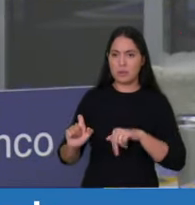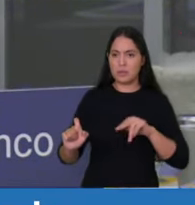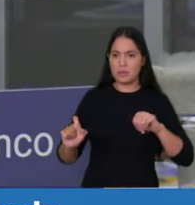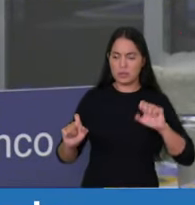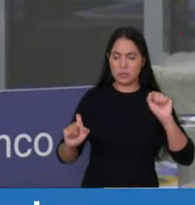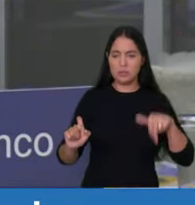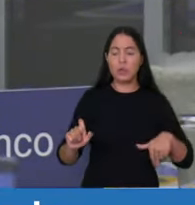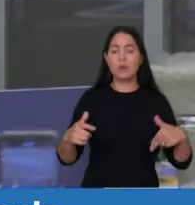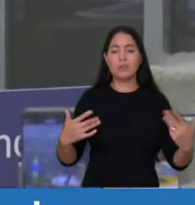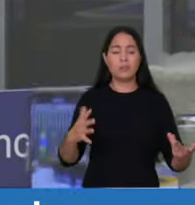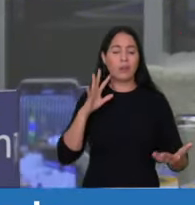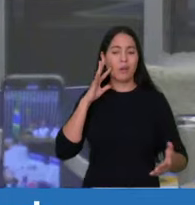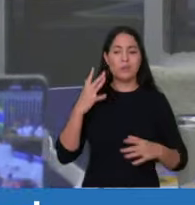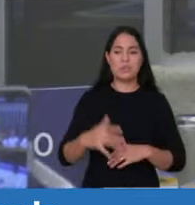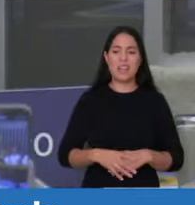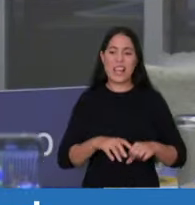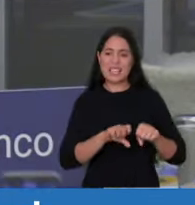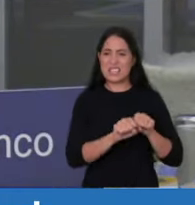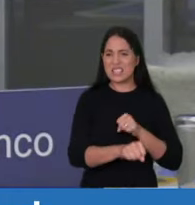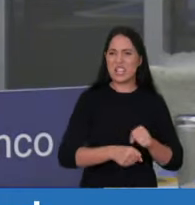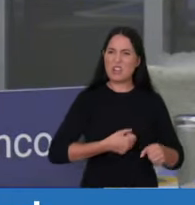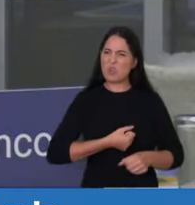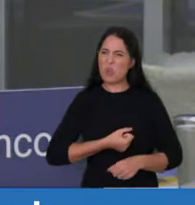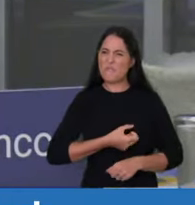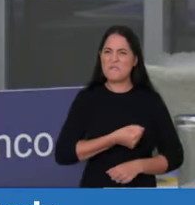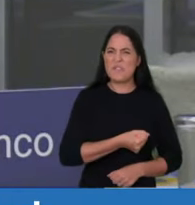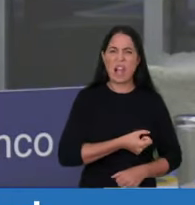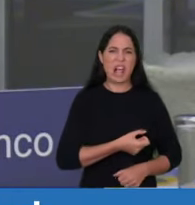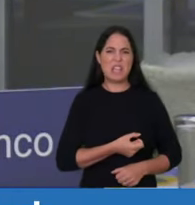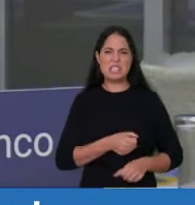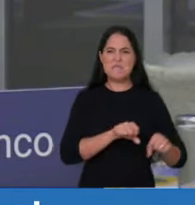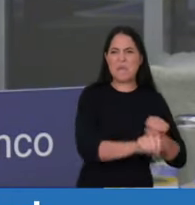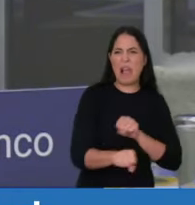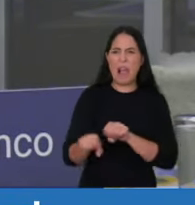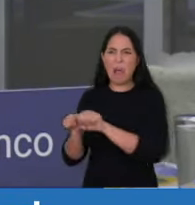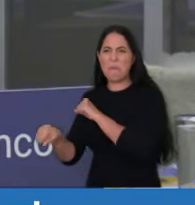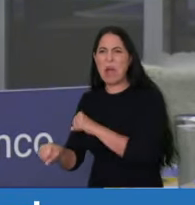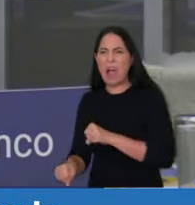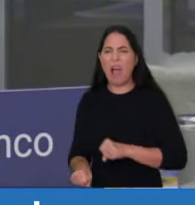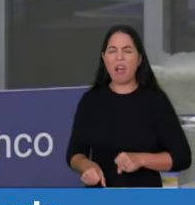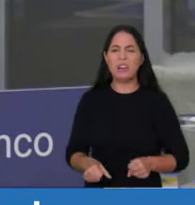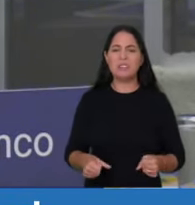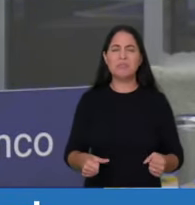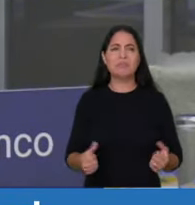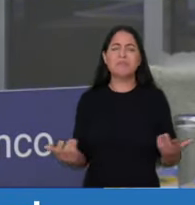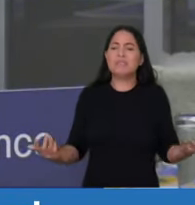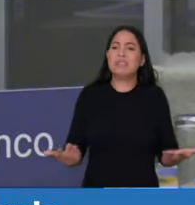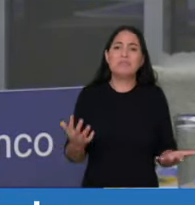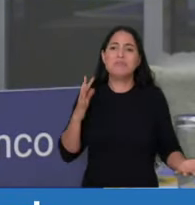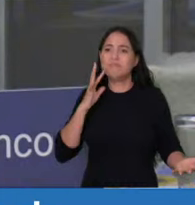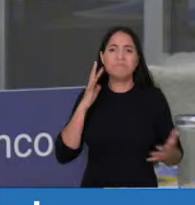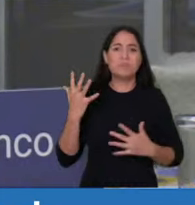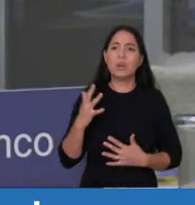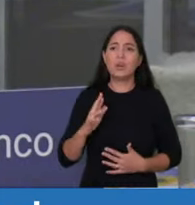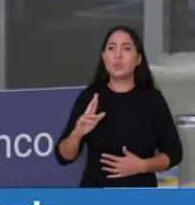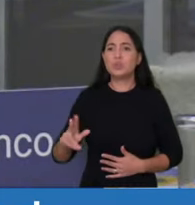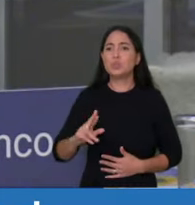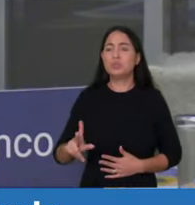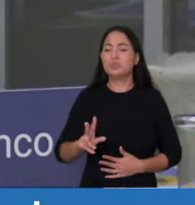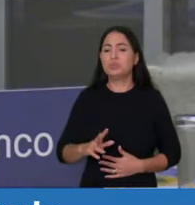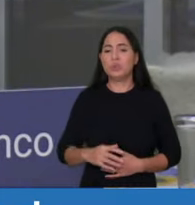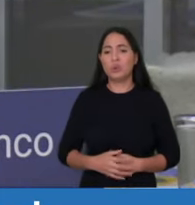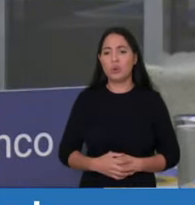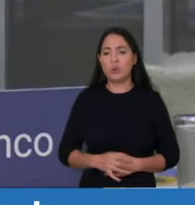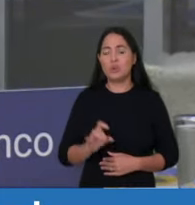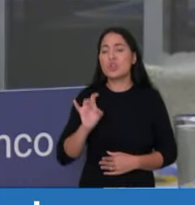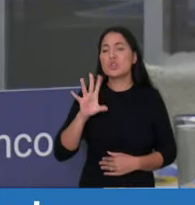assassinato covarde de Marielle e Anderson não foi apenas uma